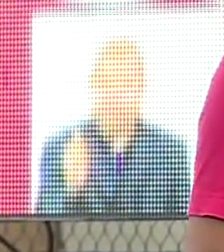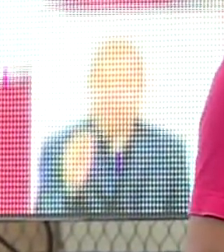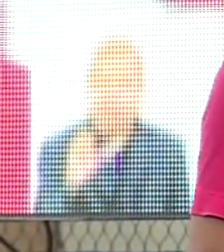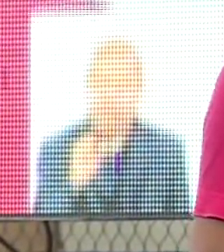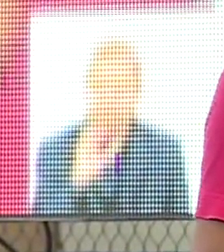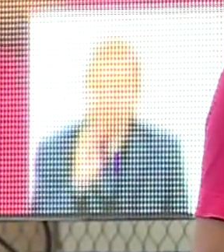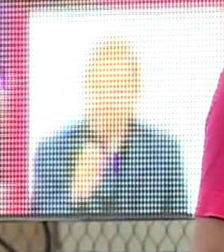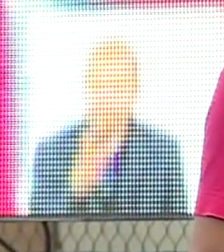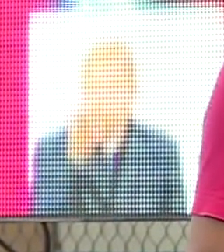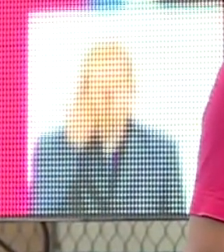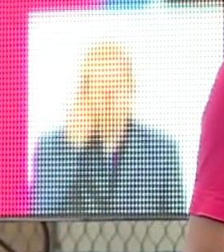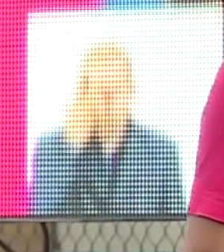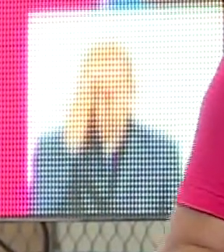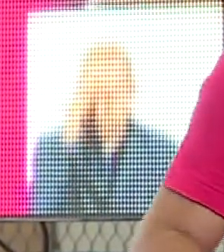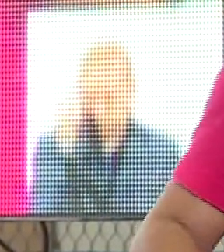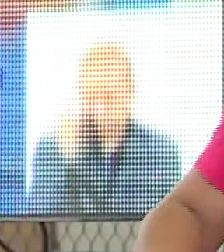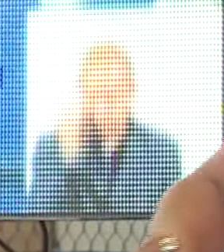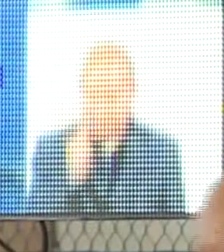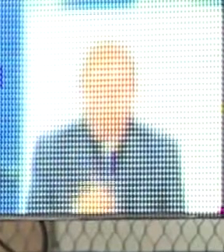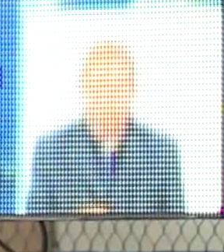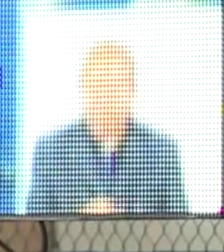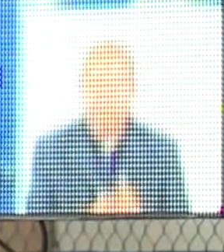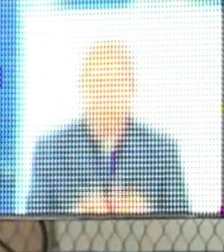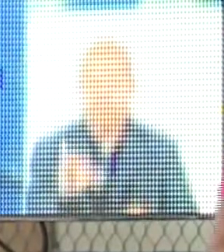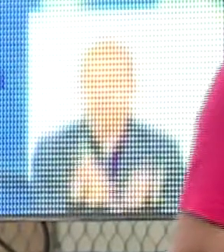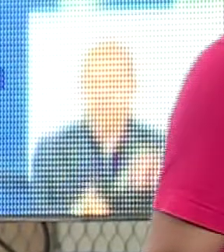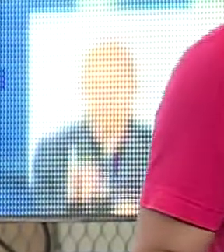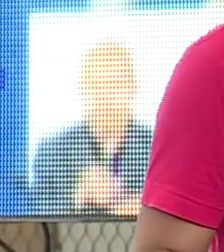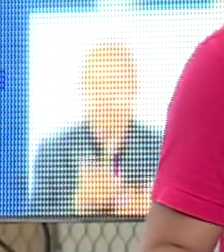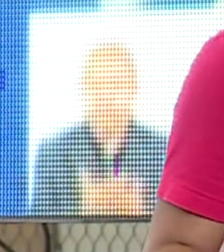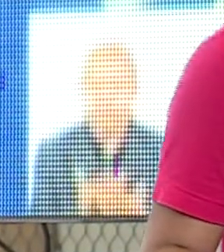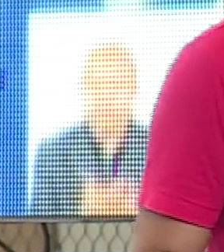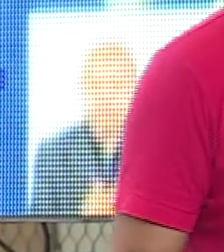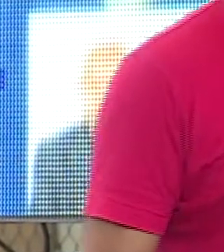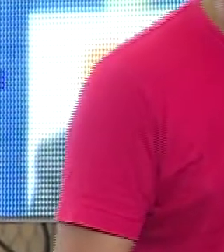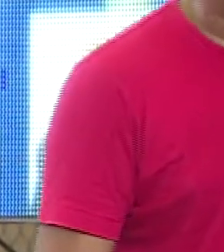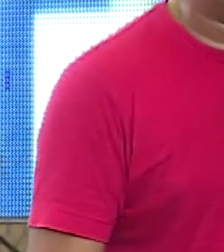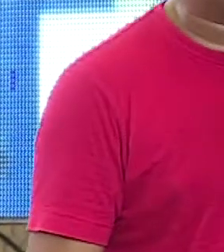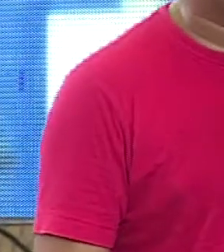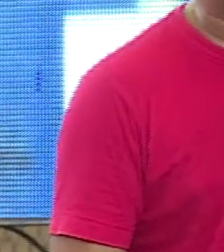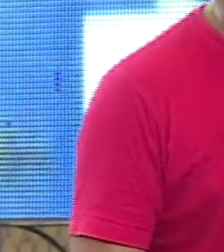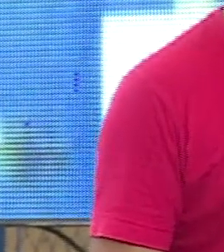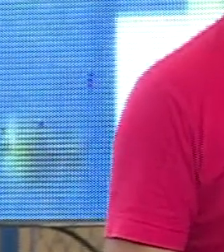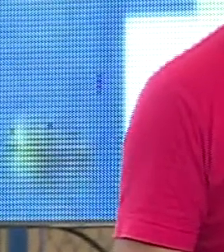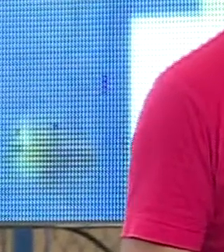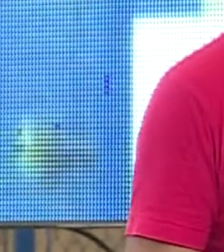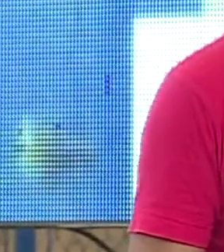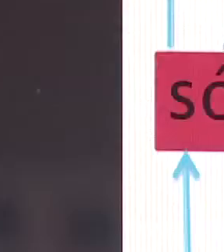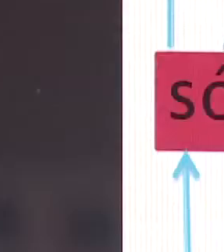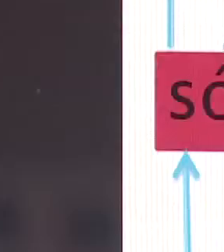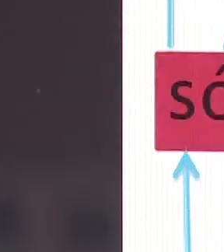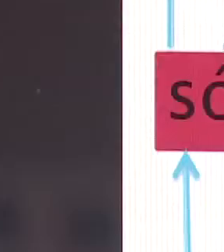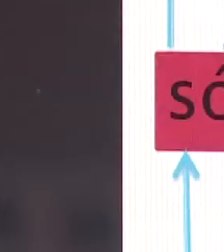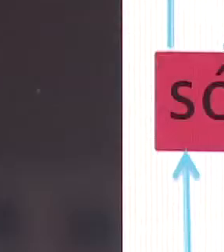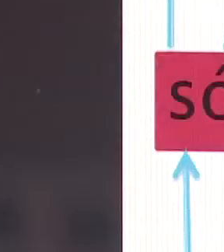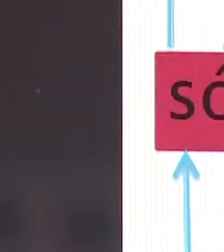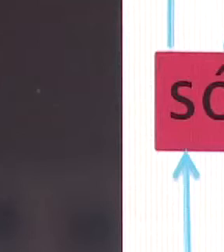Sólido, líquido, gasoso. Vamos lá, galera. Passagem do sólido para o líquido, nós chamamos de quê?